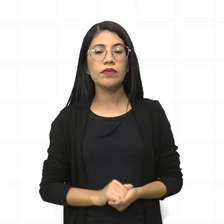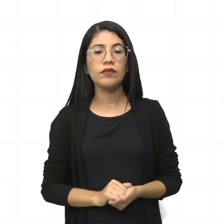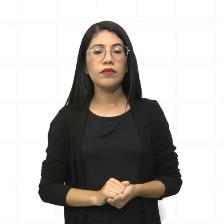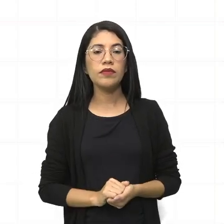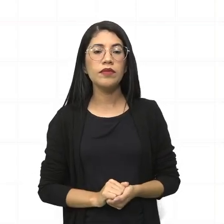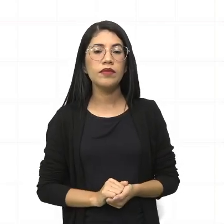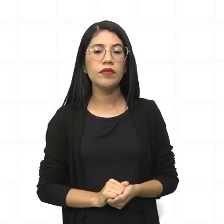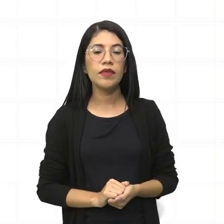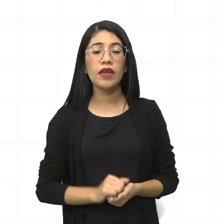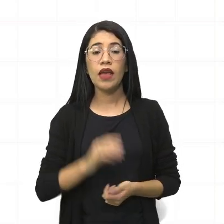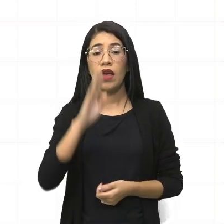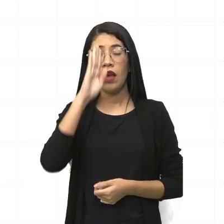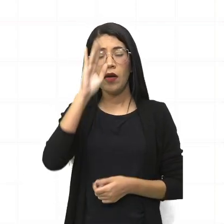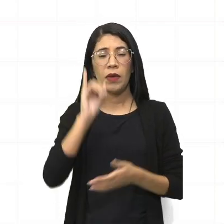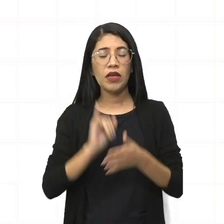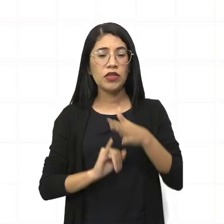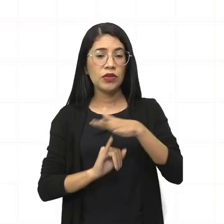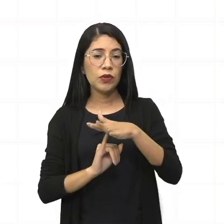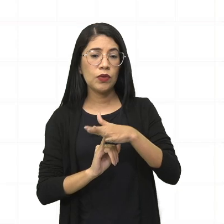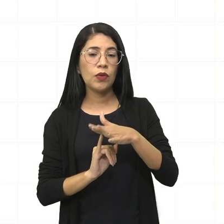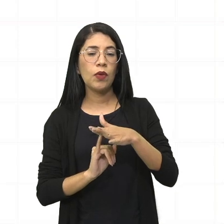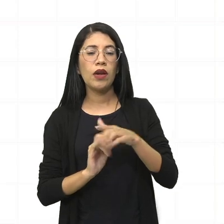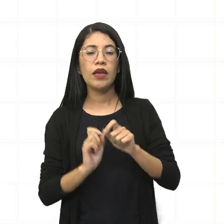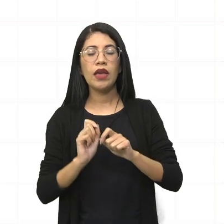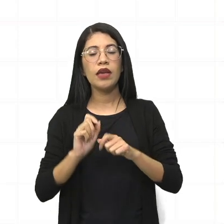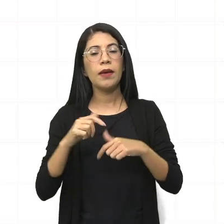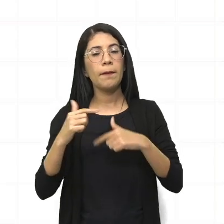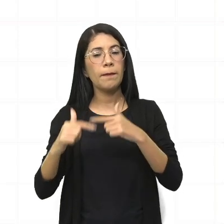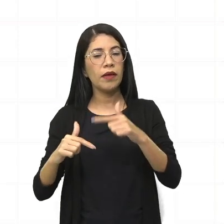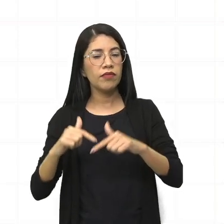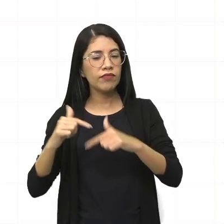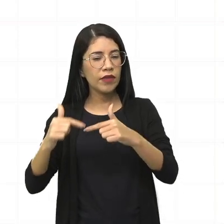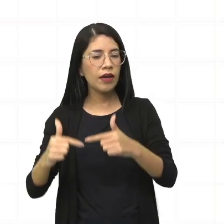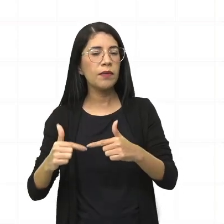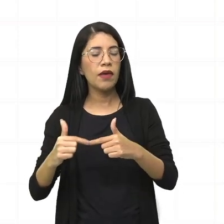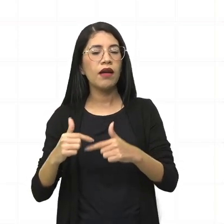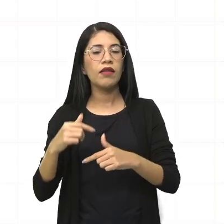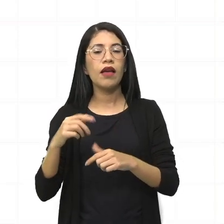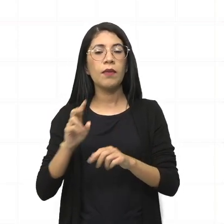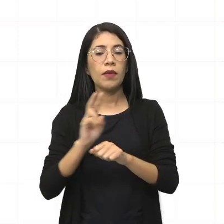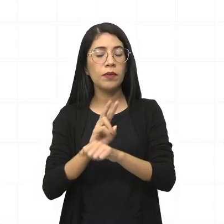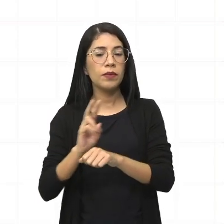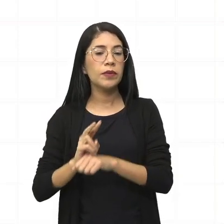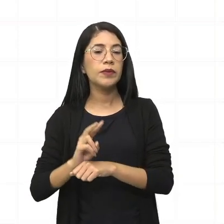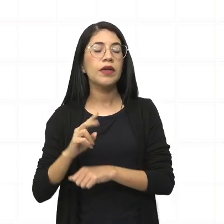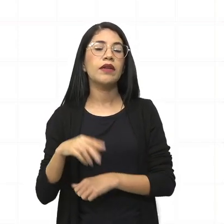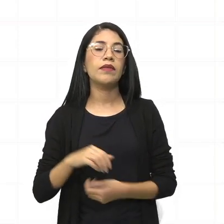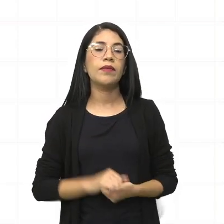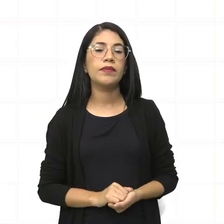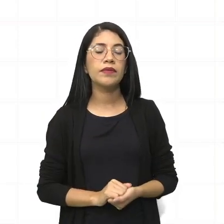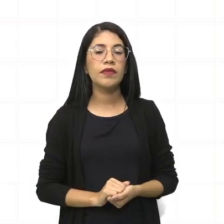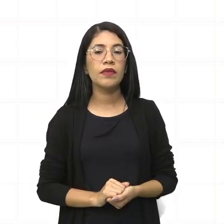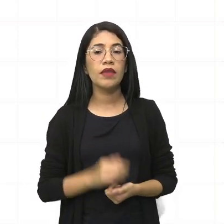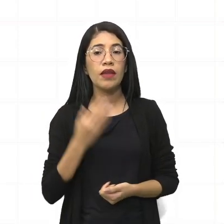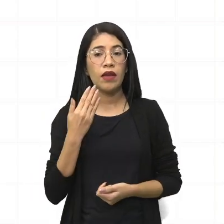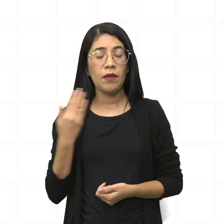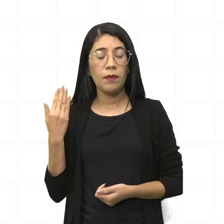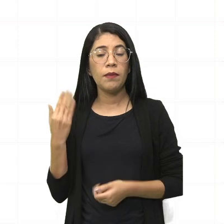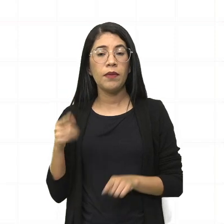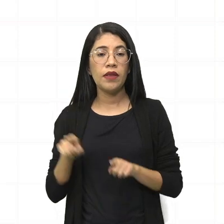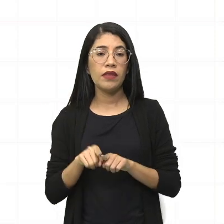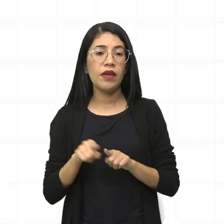1989 e é a principal instituição executora da política de conservação do nosso país. E aí vocês podem dar uma olhada